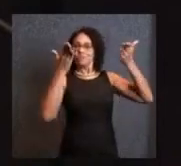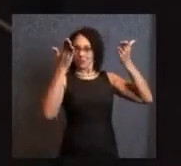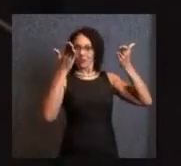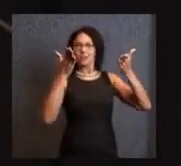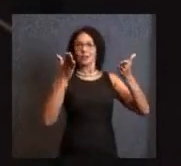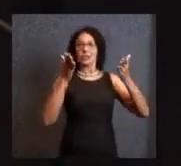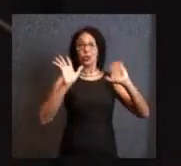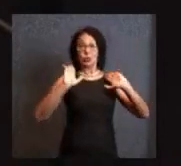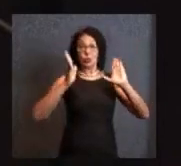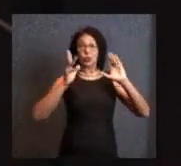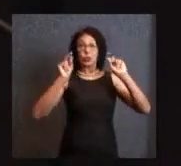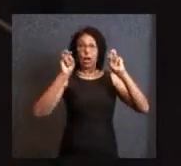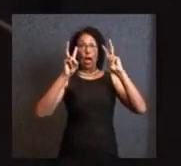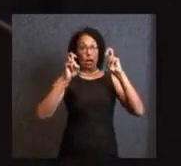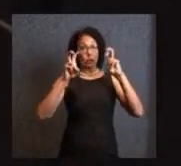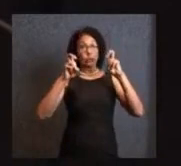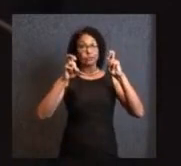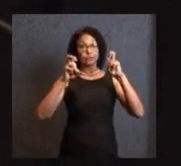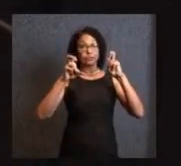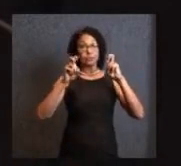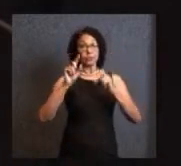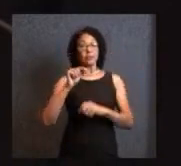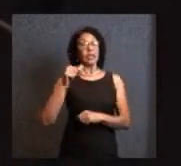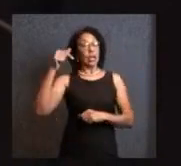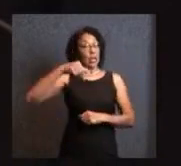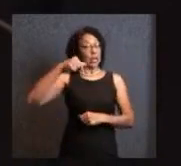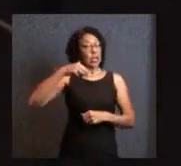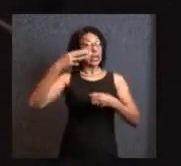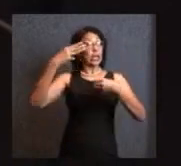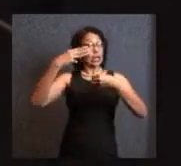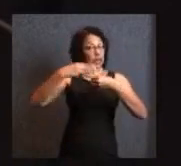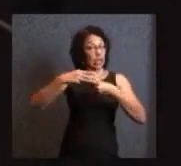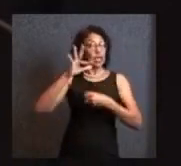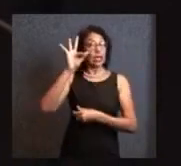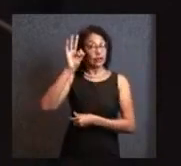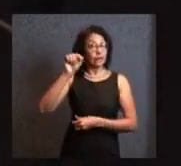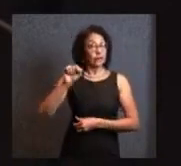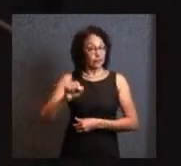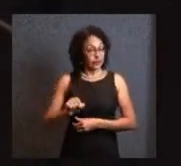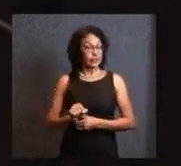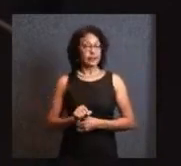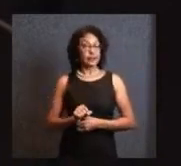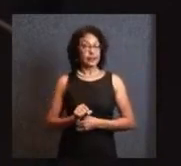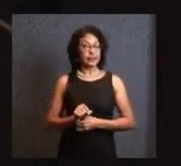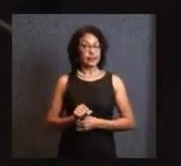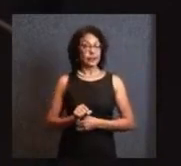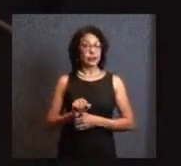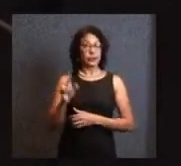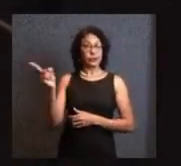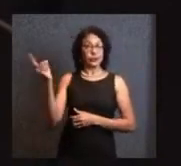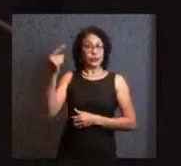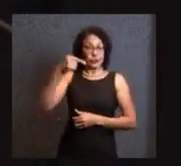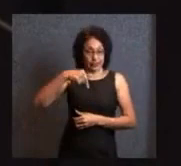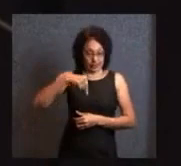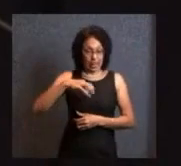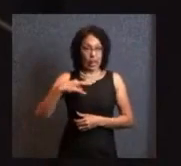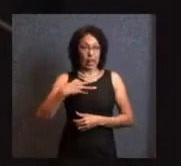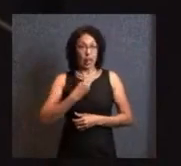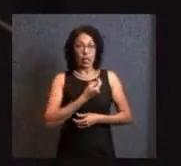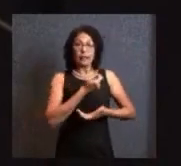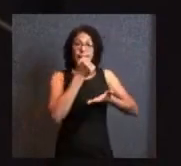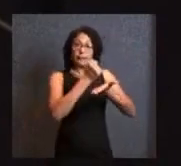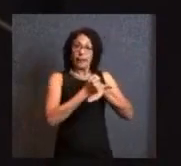da Educação. Esse é um programa do município de Feira de Santana. Nós chegamos aqui para apoiar